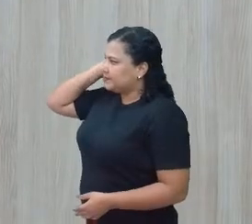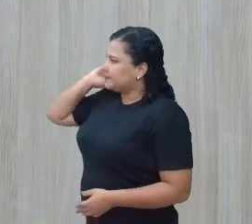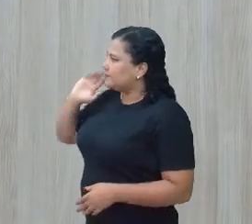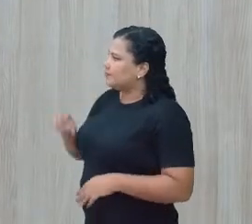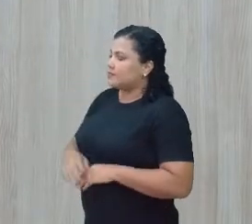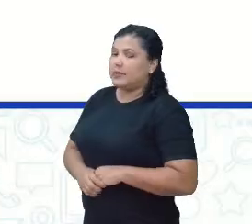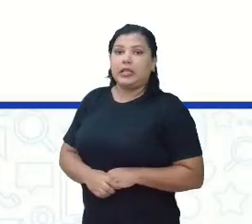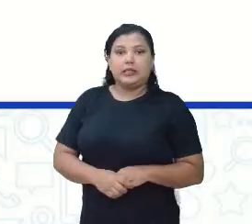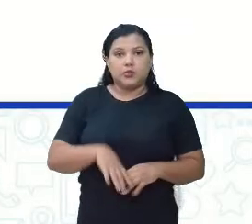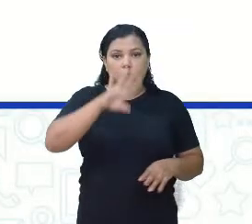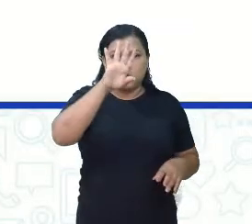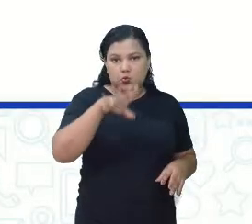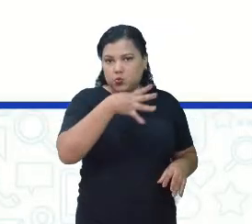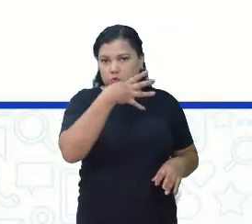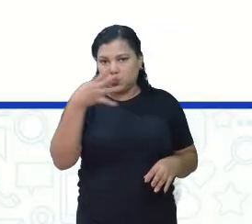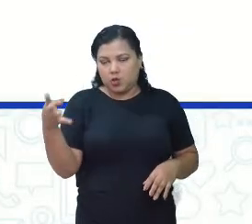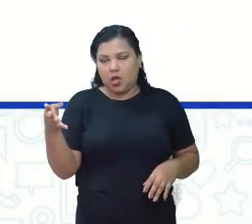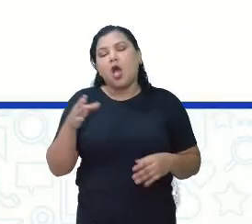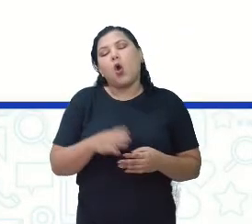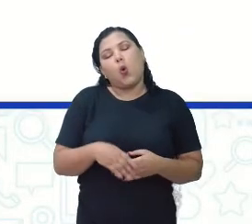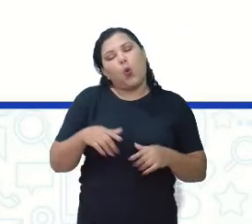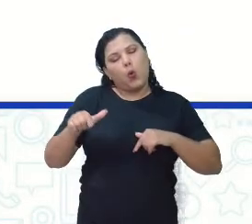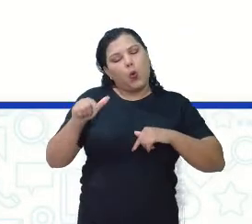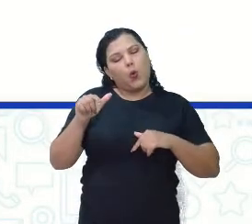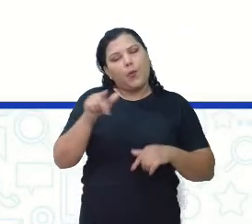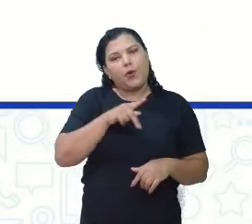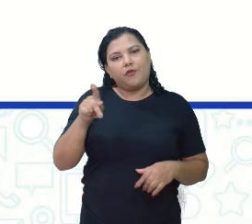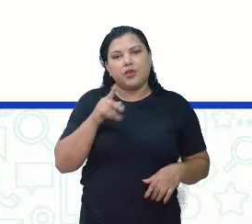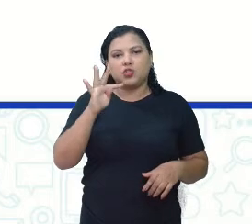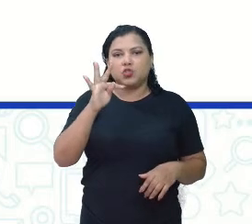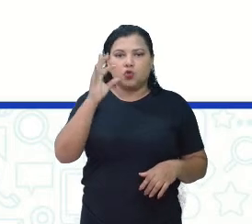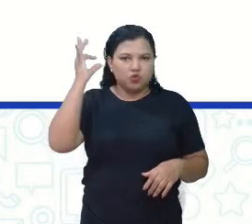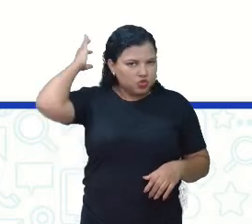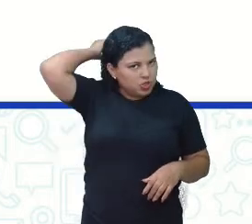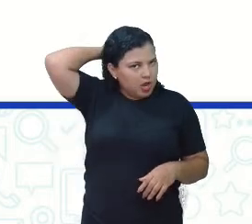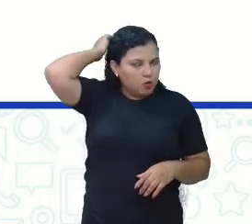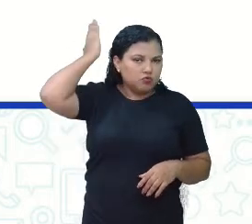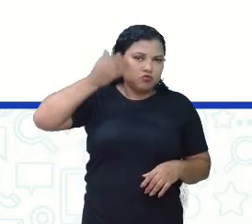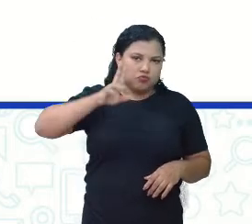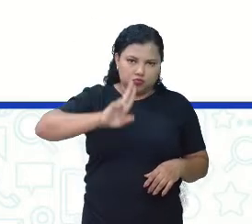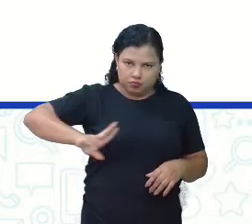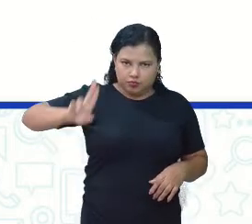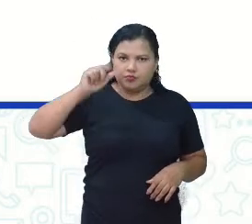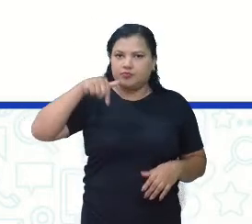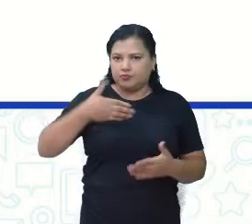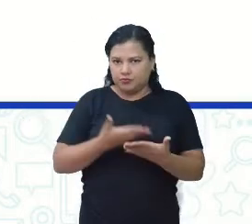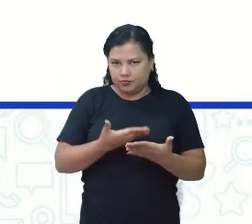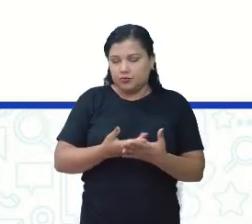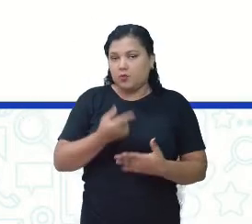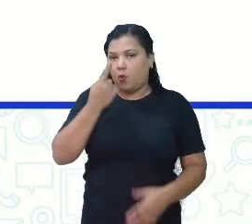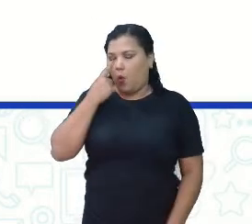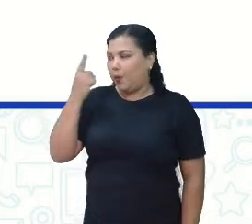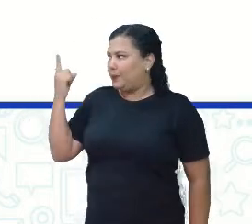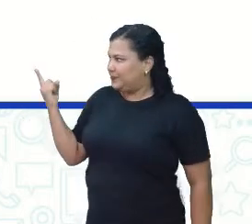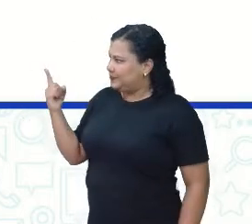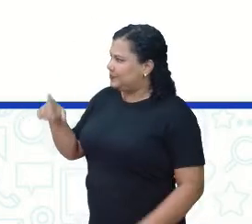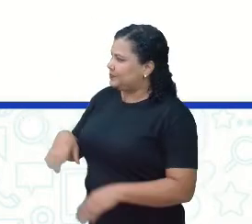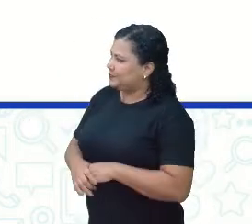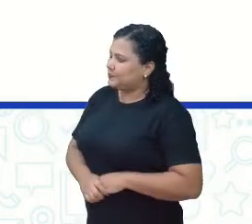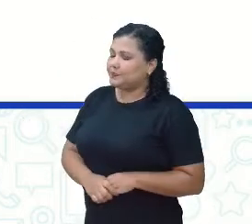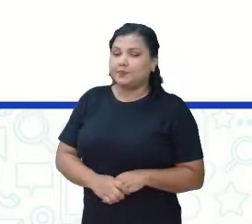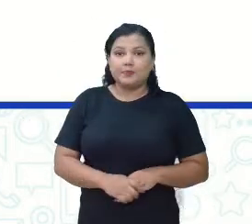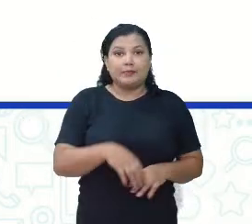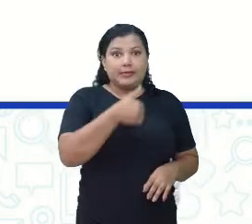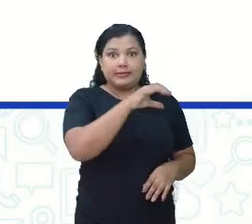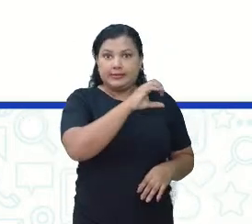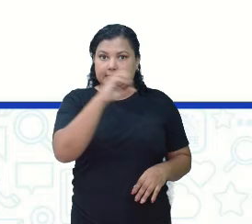malha quadriculada, né? Aqui já o professor Tiago auxiliando na composição das nossas aulas. Aqui a gente tem 100 partes iguais. E quando